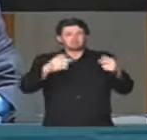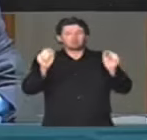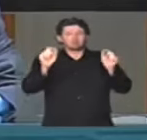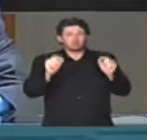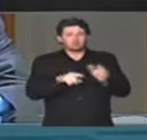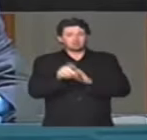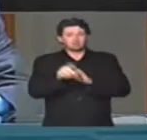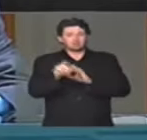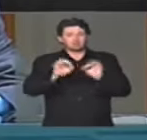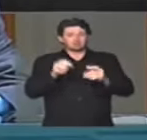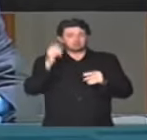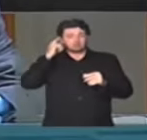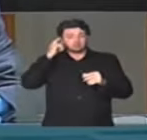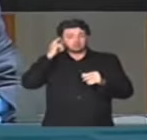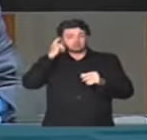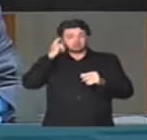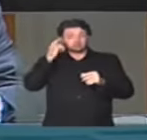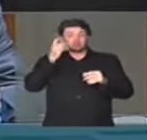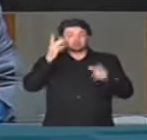não há questão de ordem.